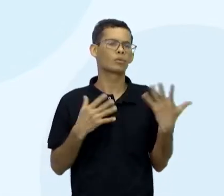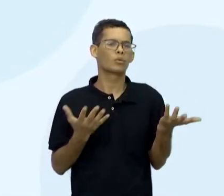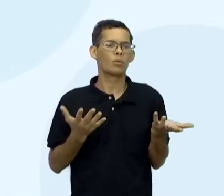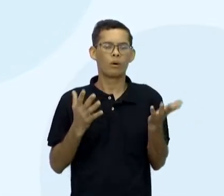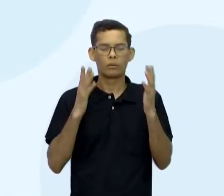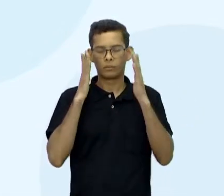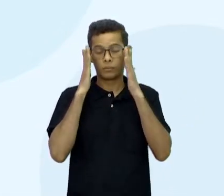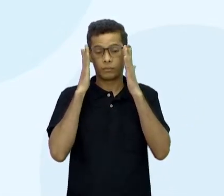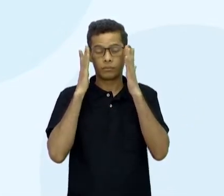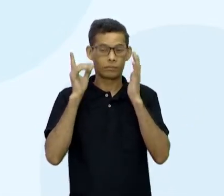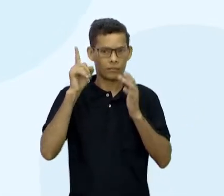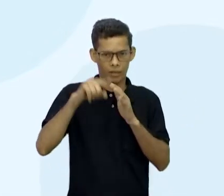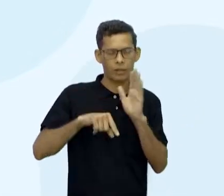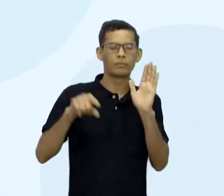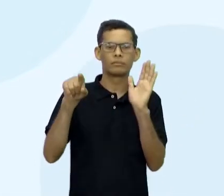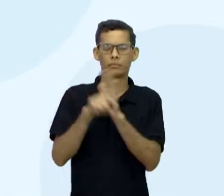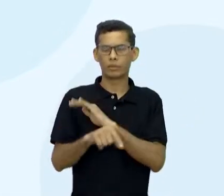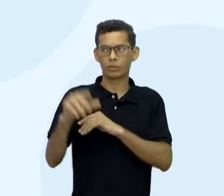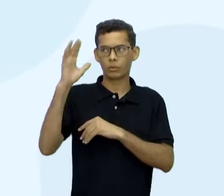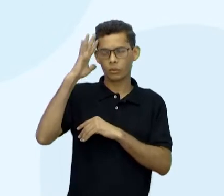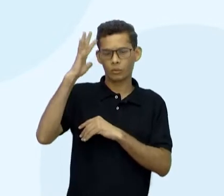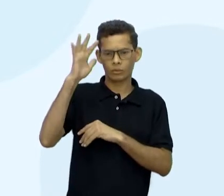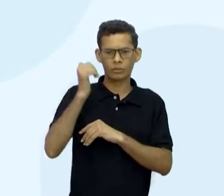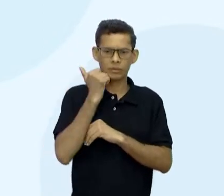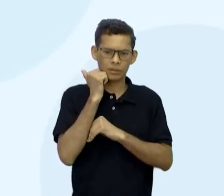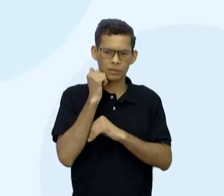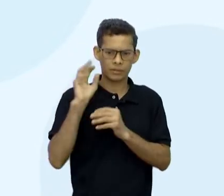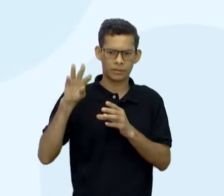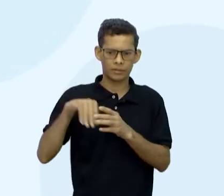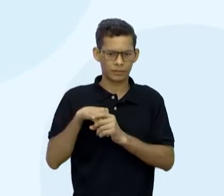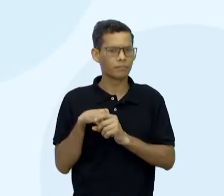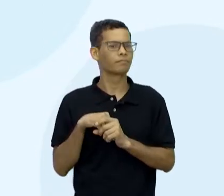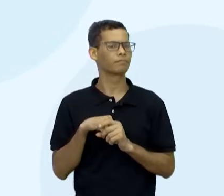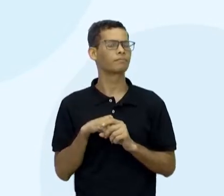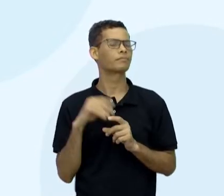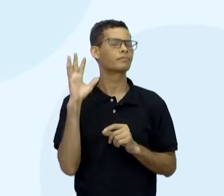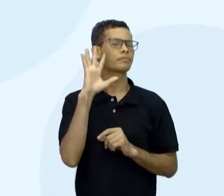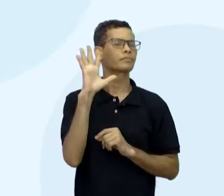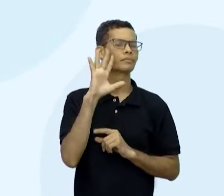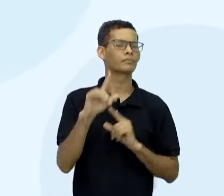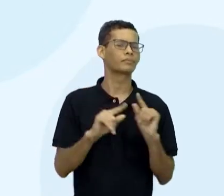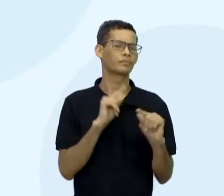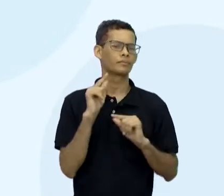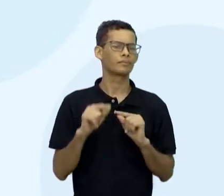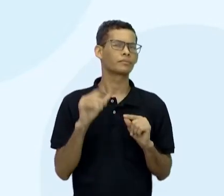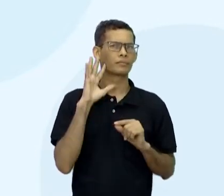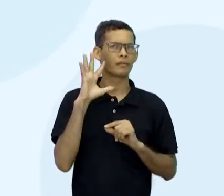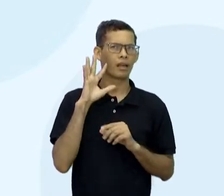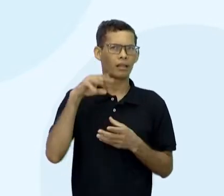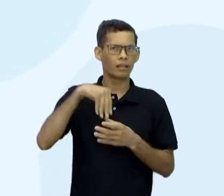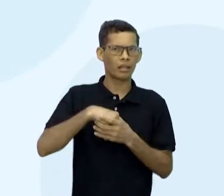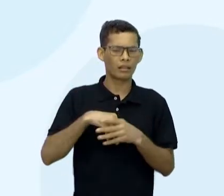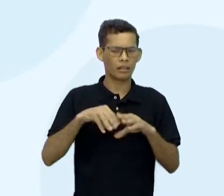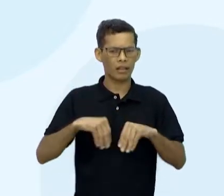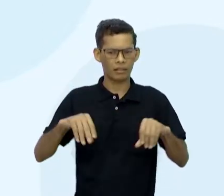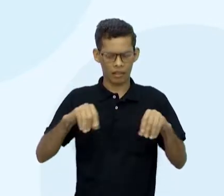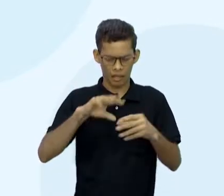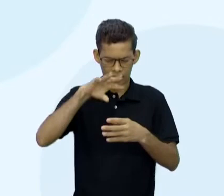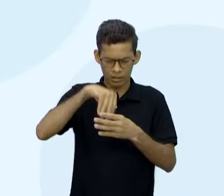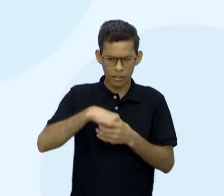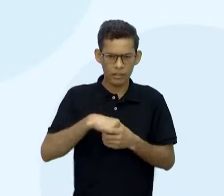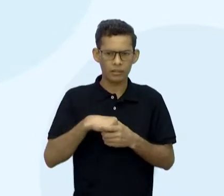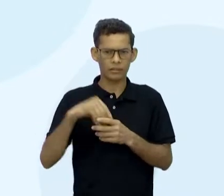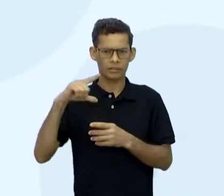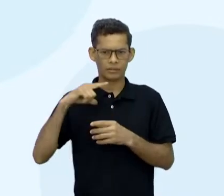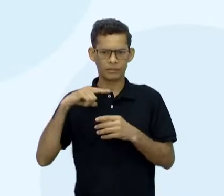são científica, né? Né, Carol? Legal essa ideia, né? Imagina só, se na Terra passasse um túnel, no meio da Terra aqui, ó. Pega a Terra aqui,